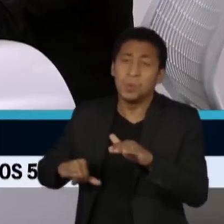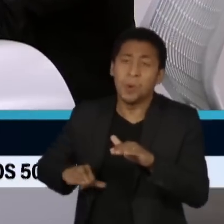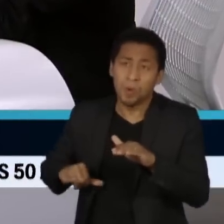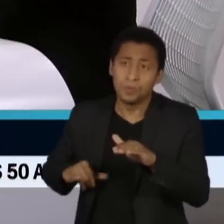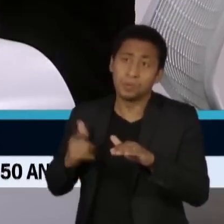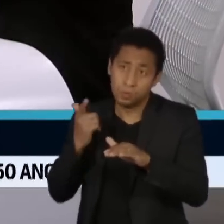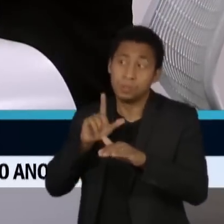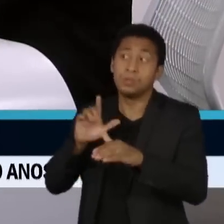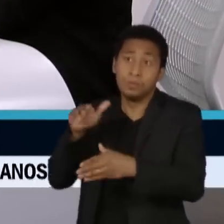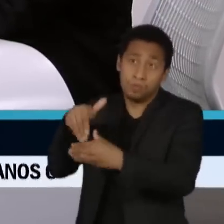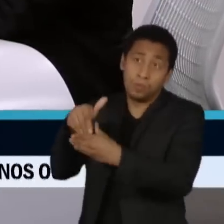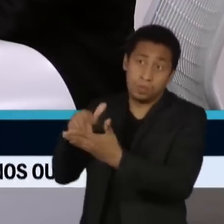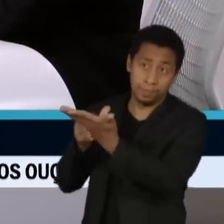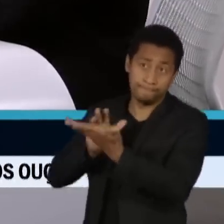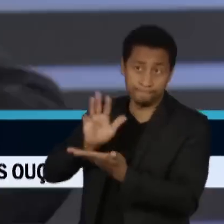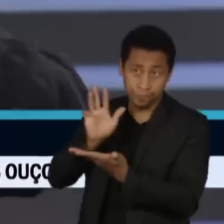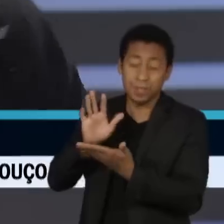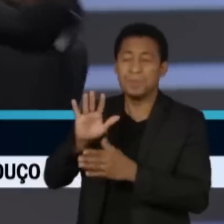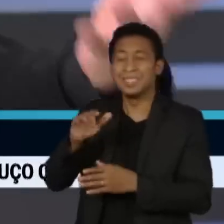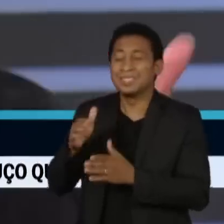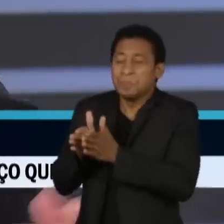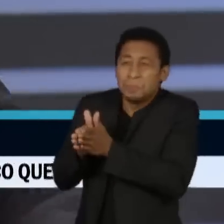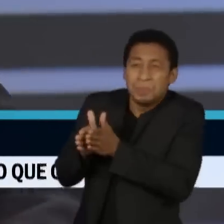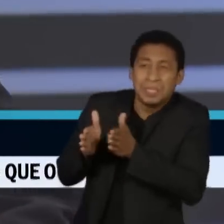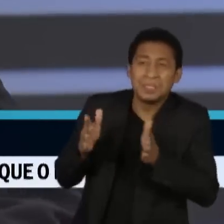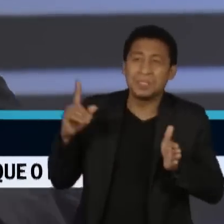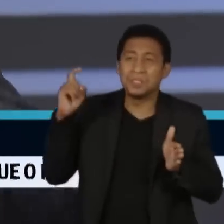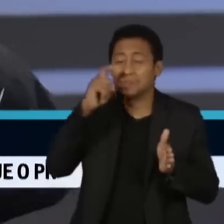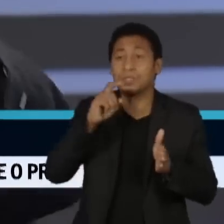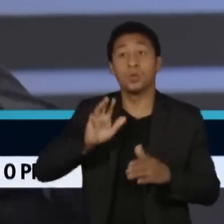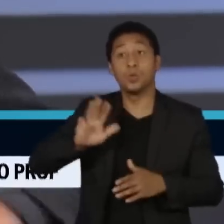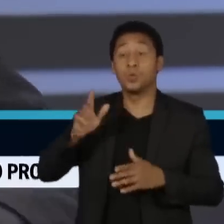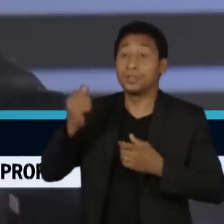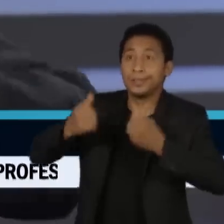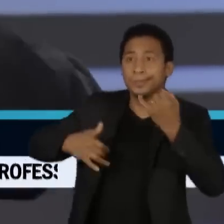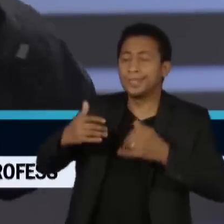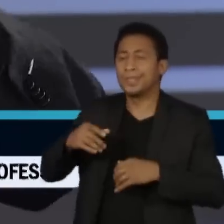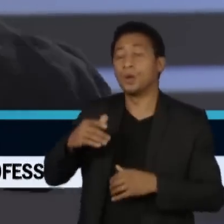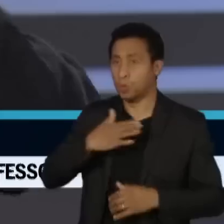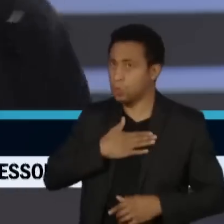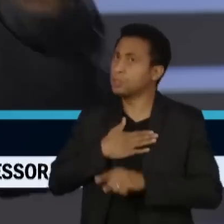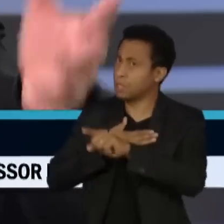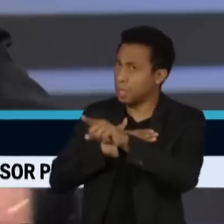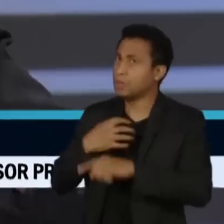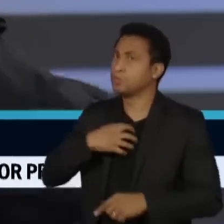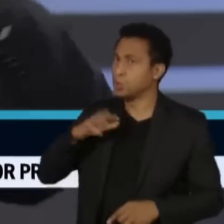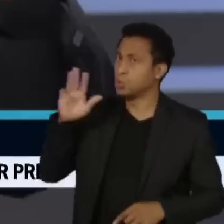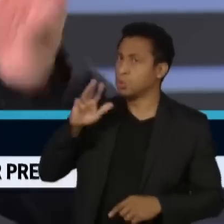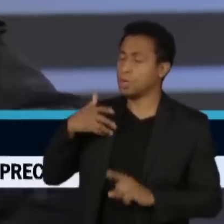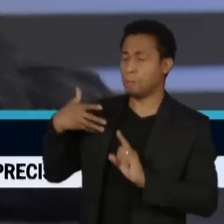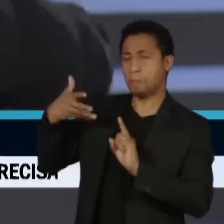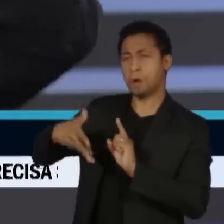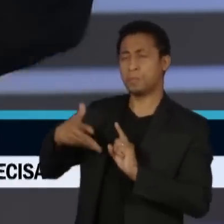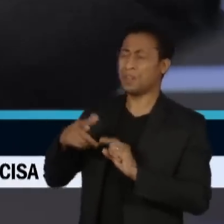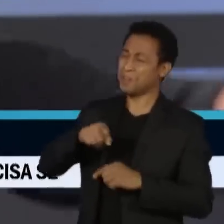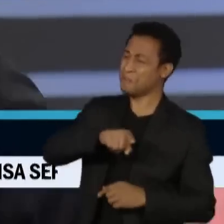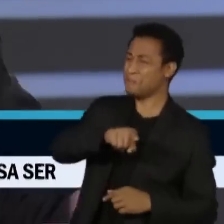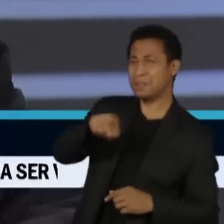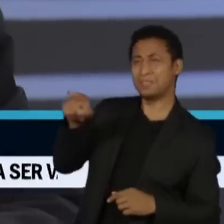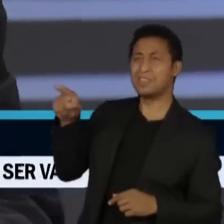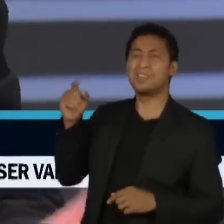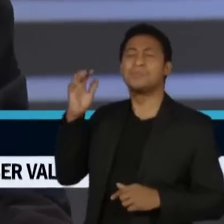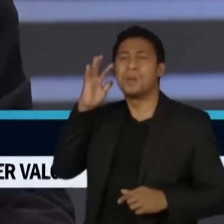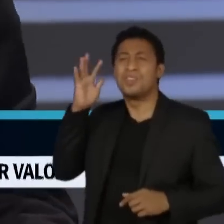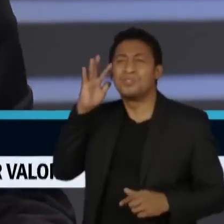tá meio desgastado por isso que ele tá falando isso você acorda de manhã Gostei dessa fala dele o Lula é muito bom falar assim seja